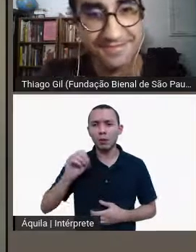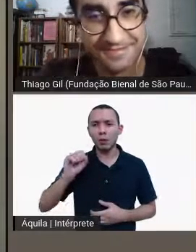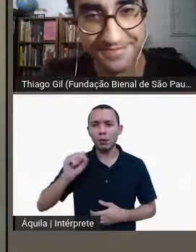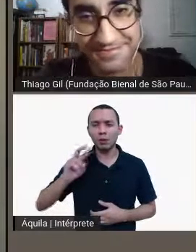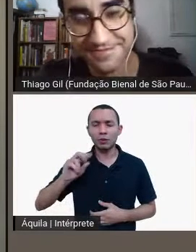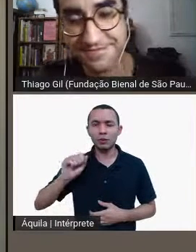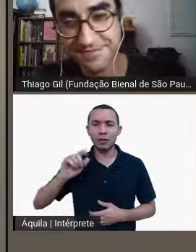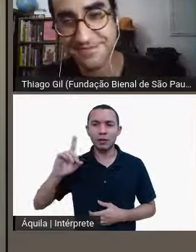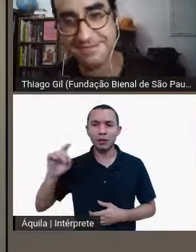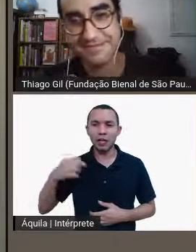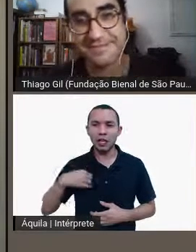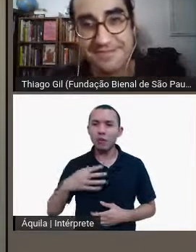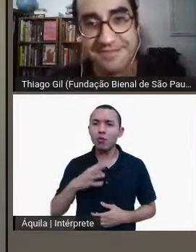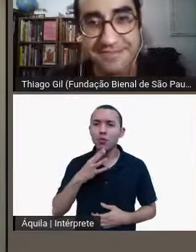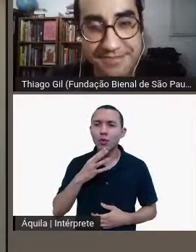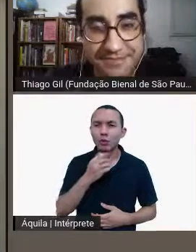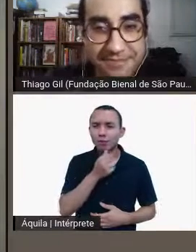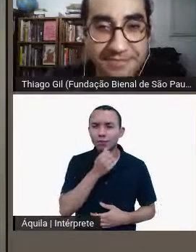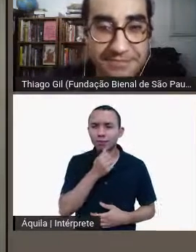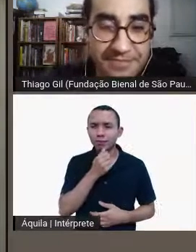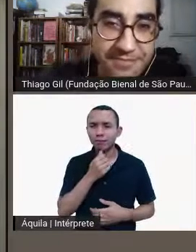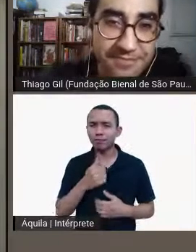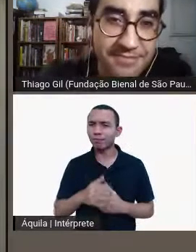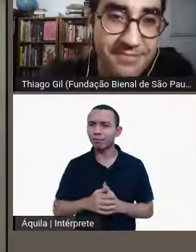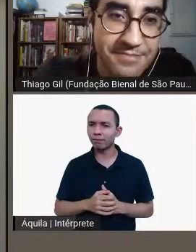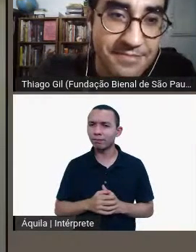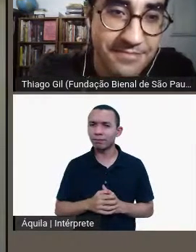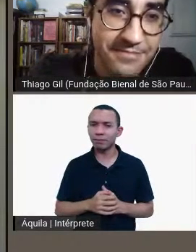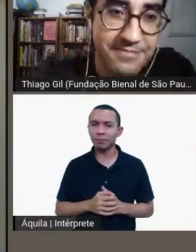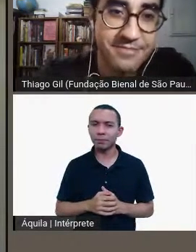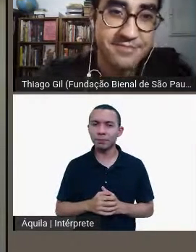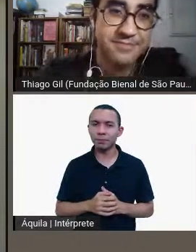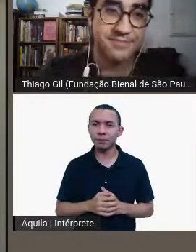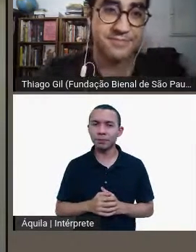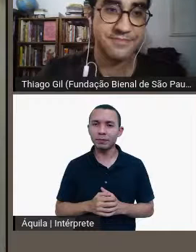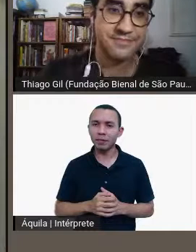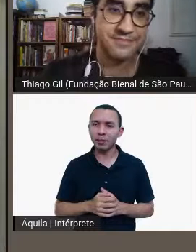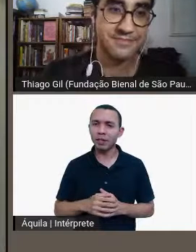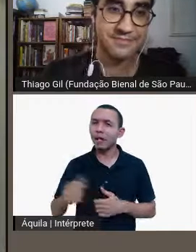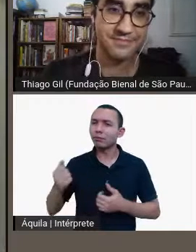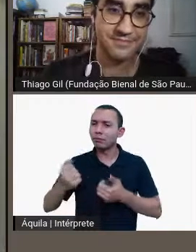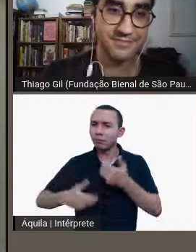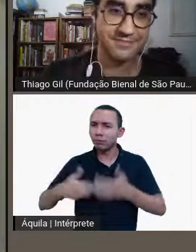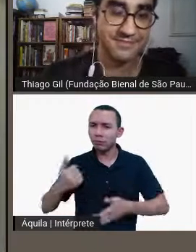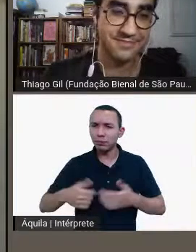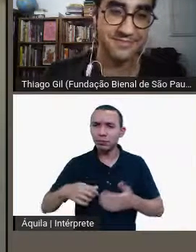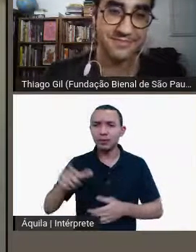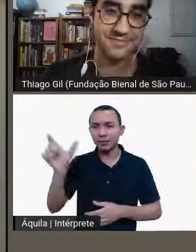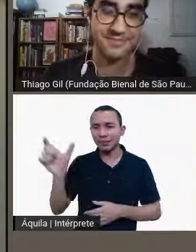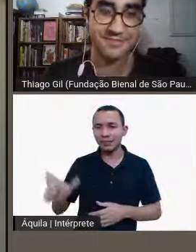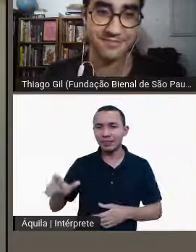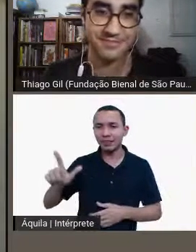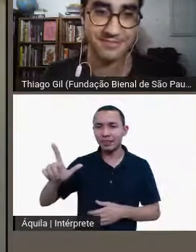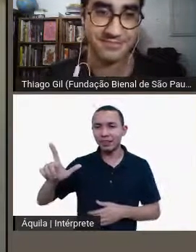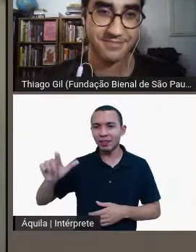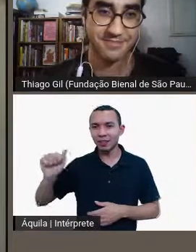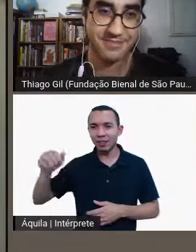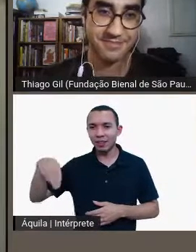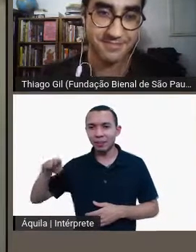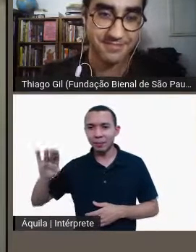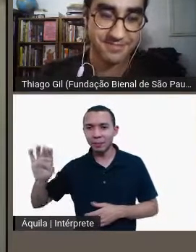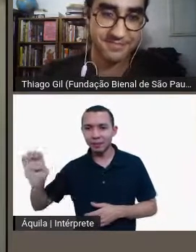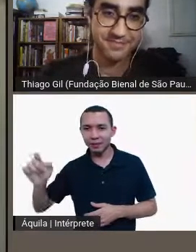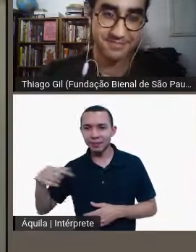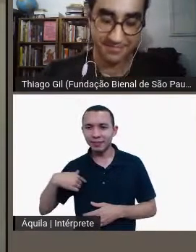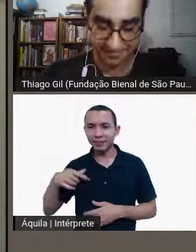é uma síntese brilhante de um lambe-lambe, né? Eu queria, então, chamar aqui de volta